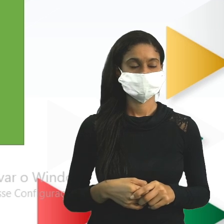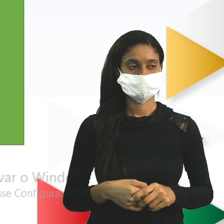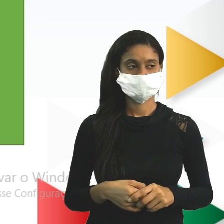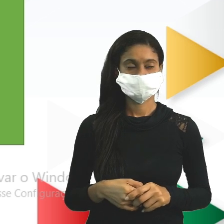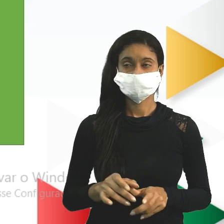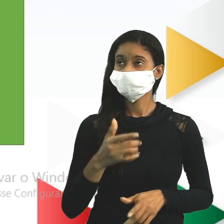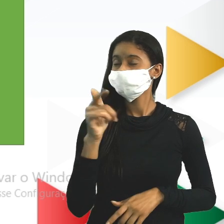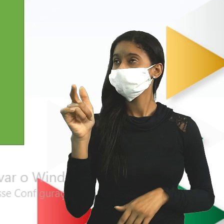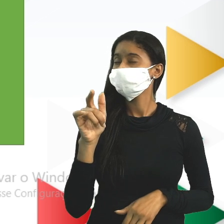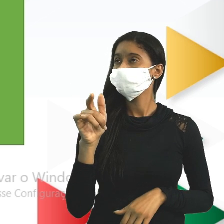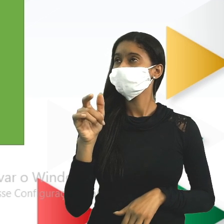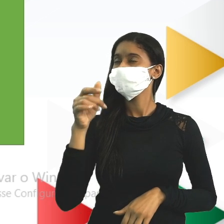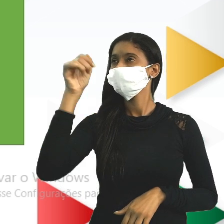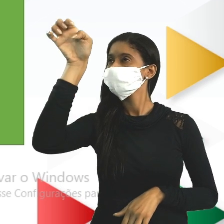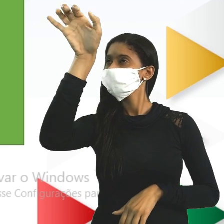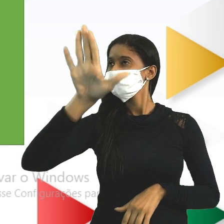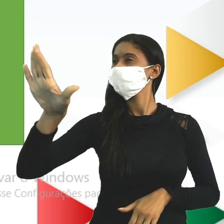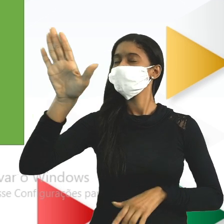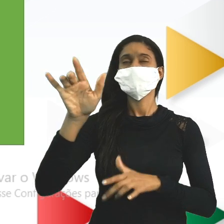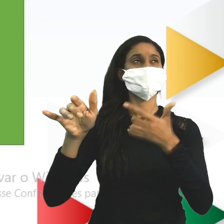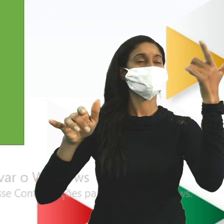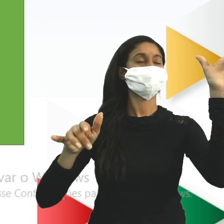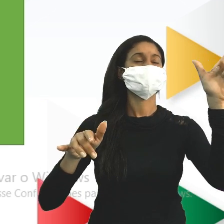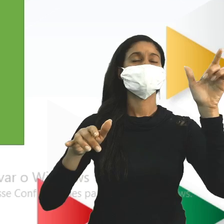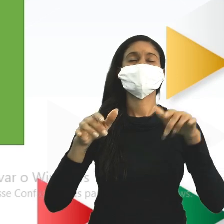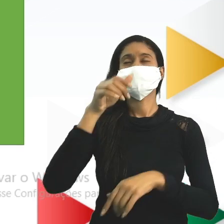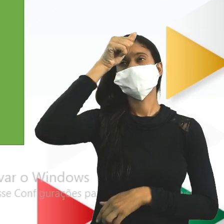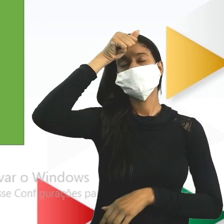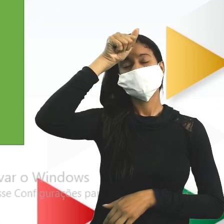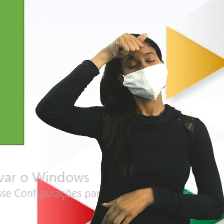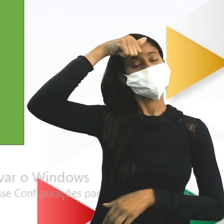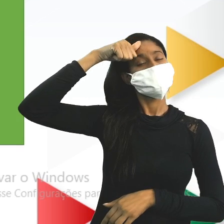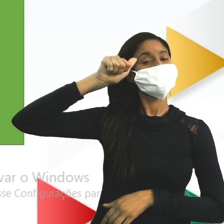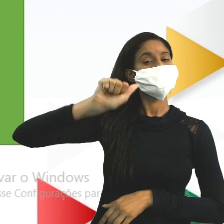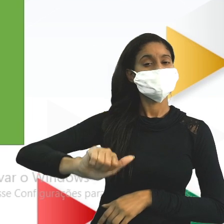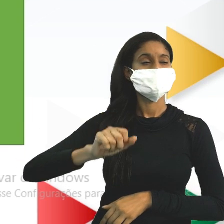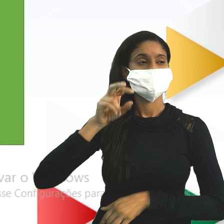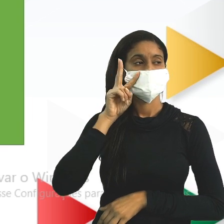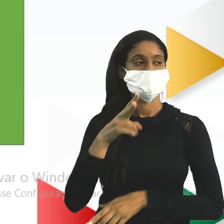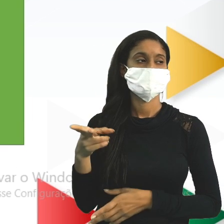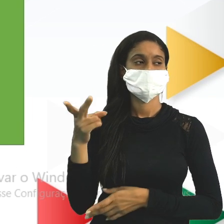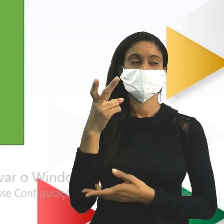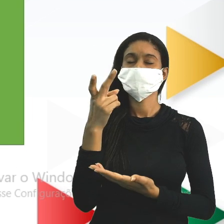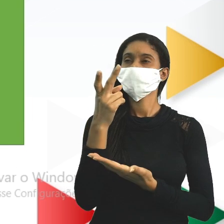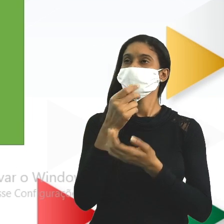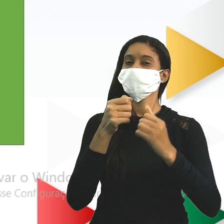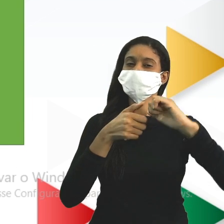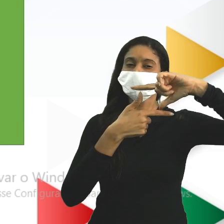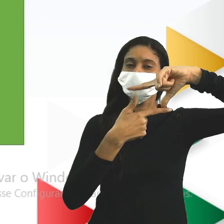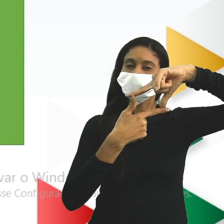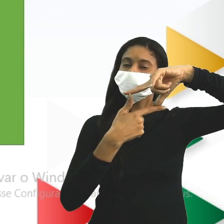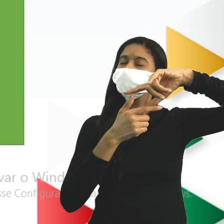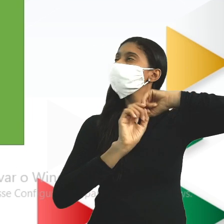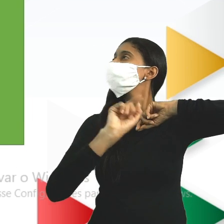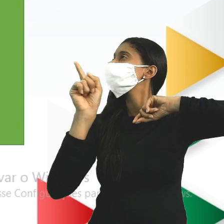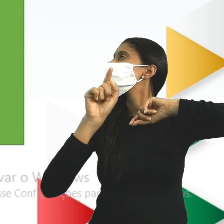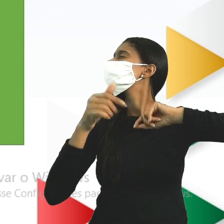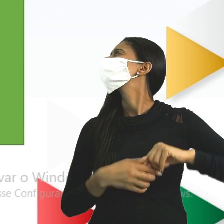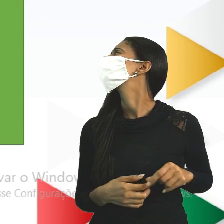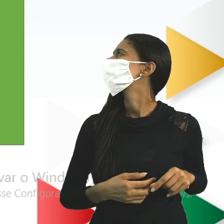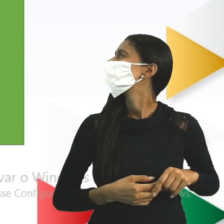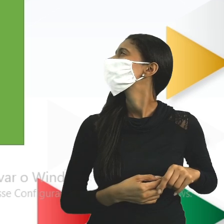está lá na África. Então, tá vendo essas letrinhas, esses quadradinhos, essas linhas imaginárias que está